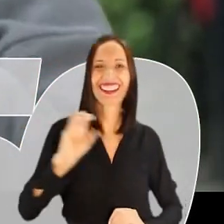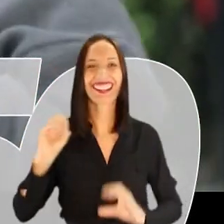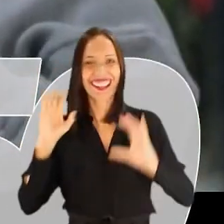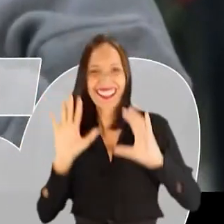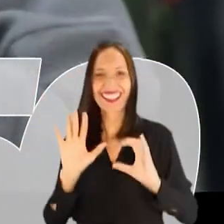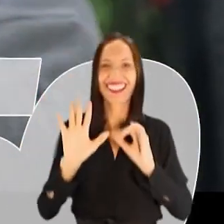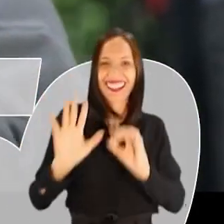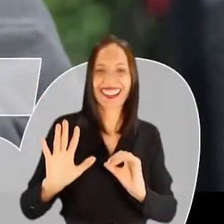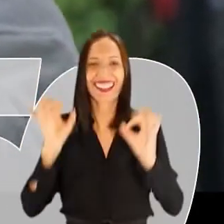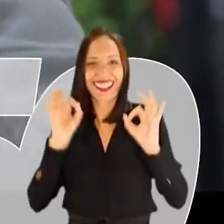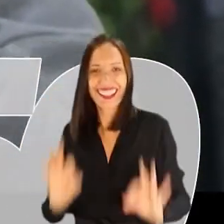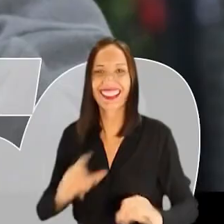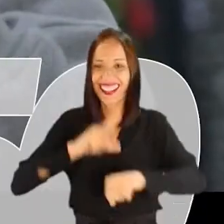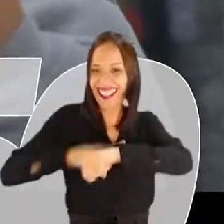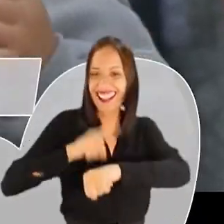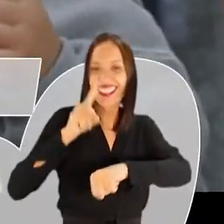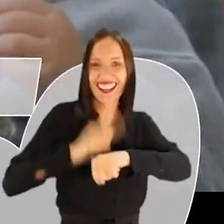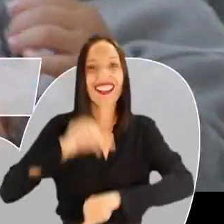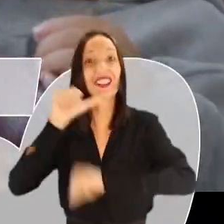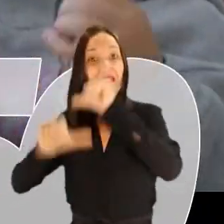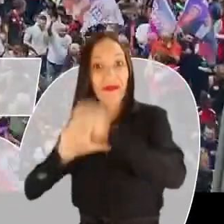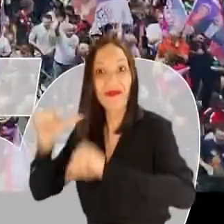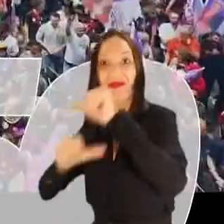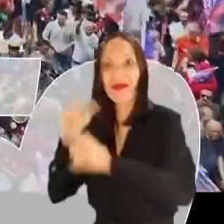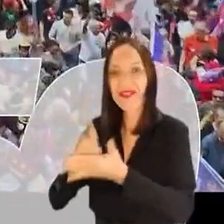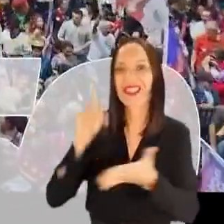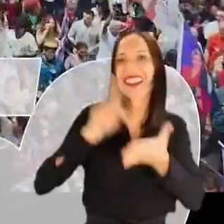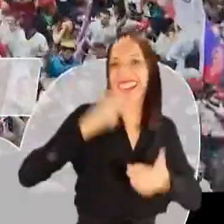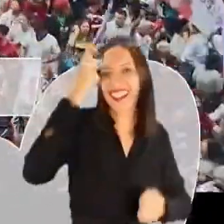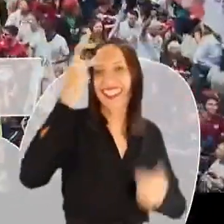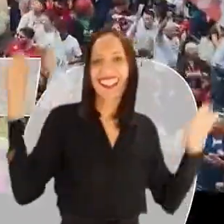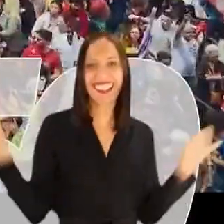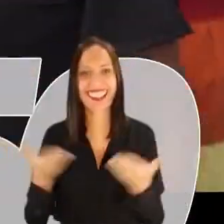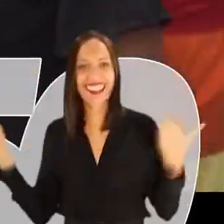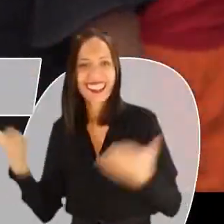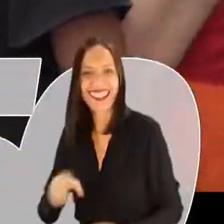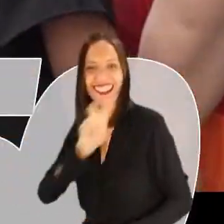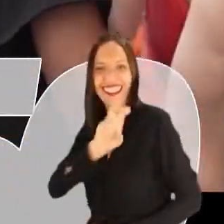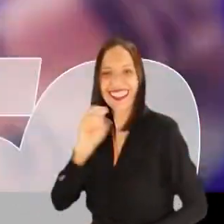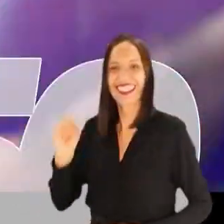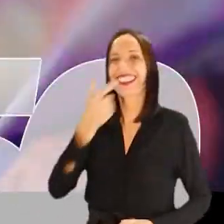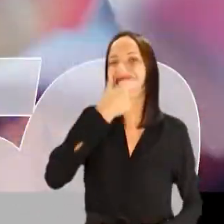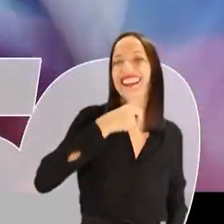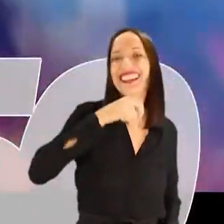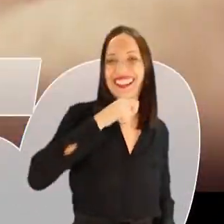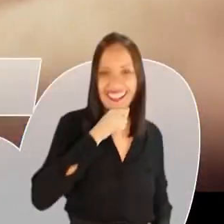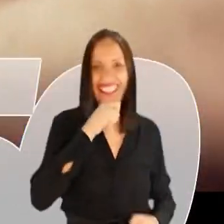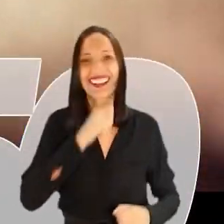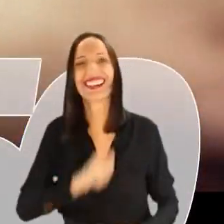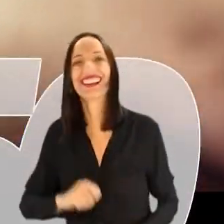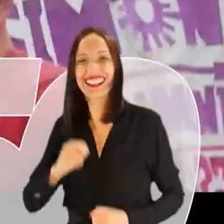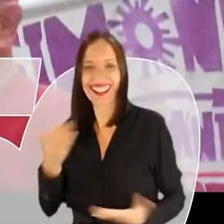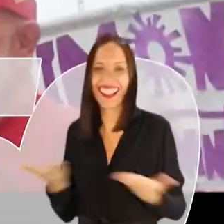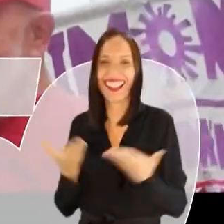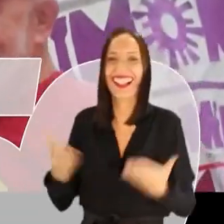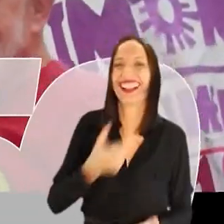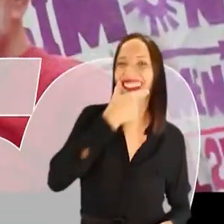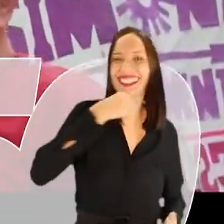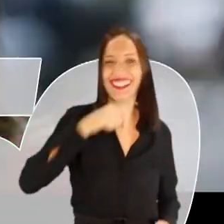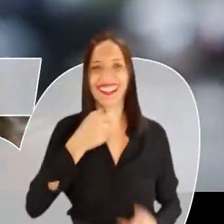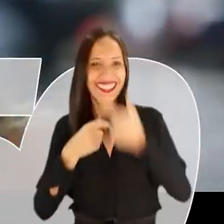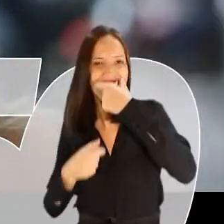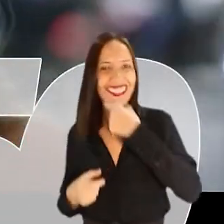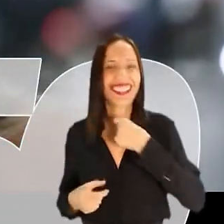né? 50, Boulos 50 com toda certeza. Chegou a hora da mudança de verdade. São Paulo agora é